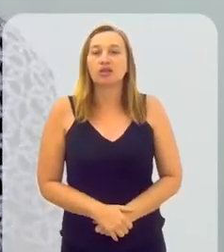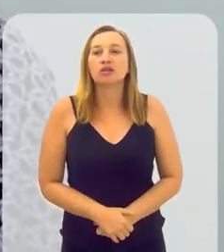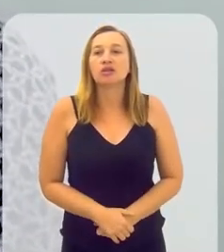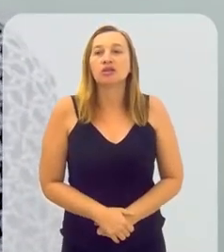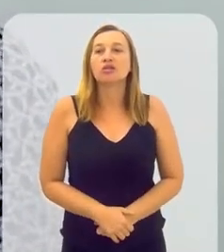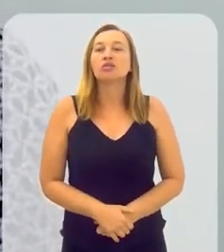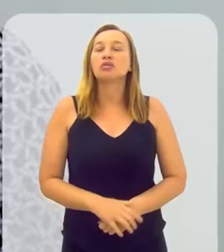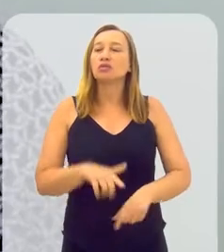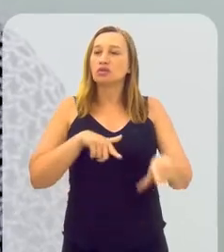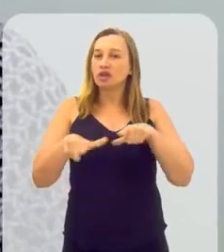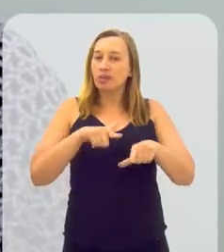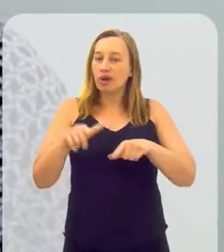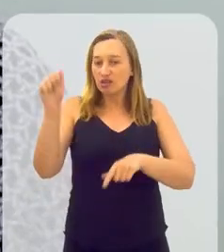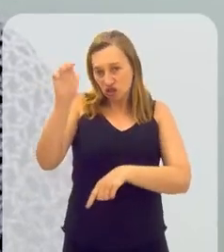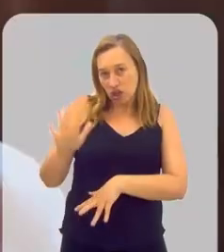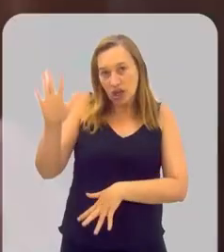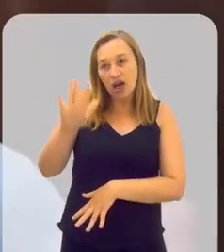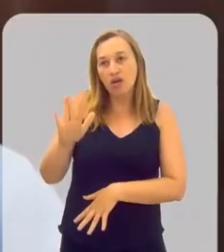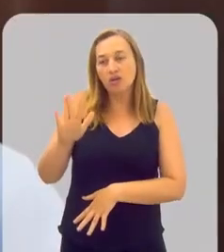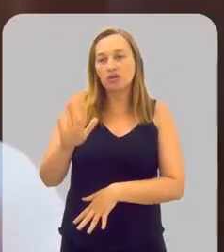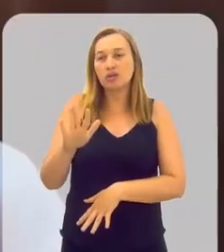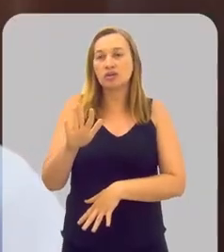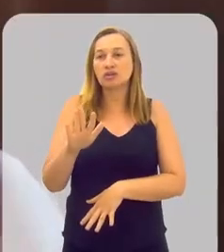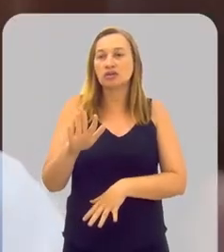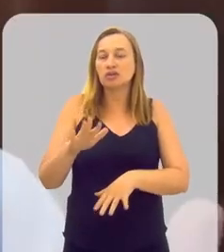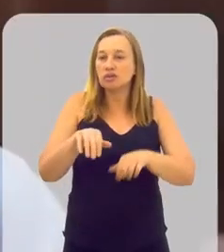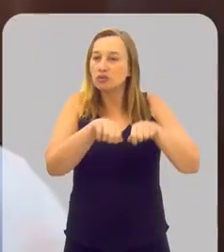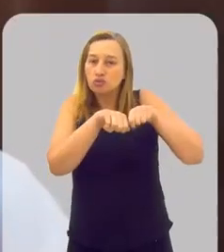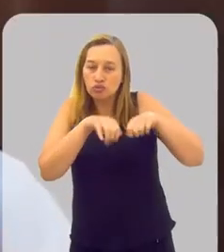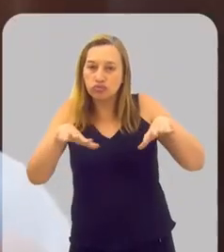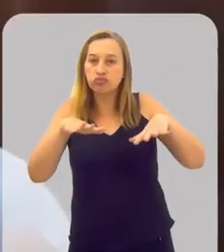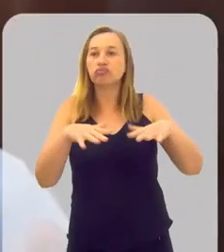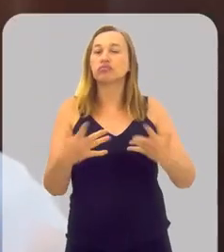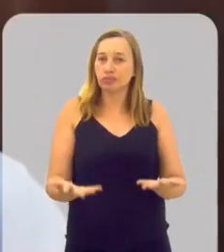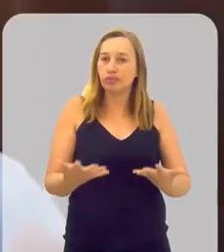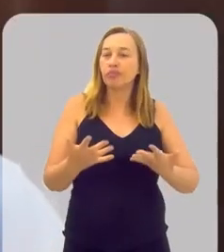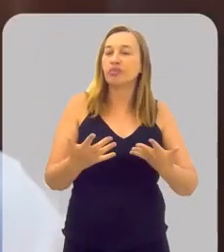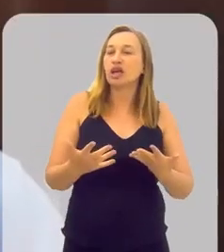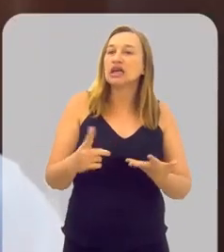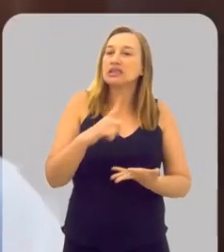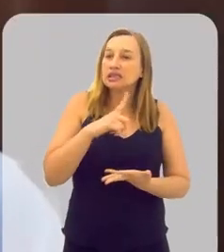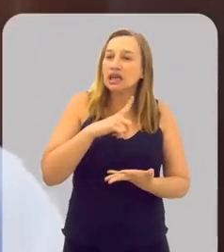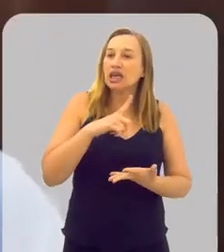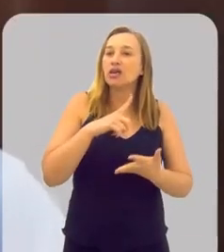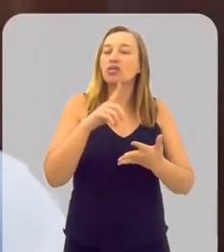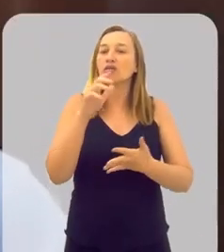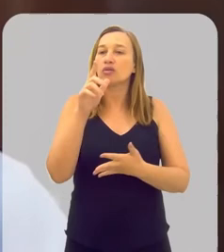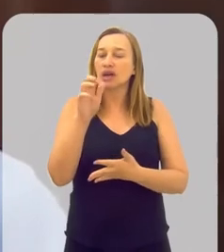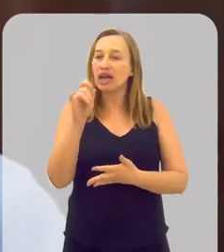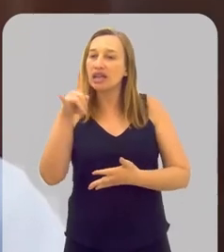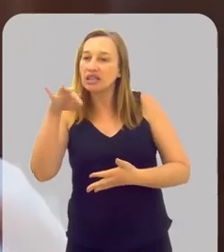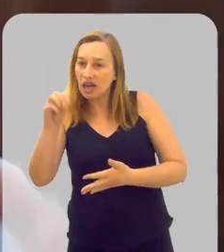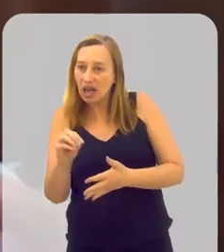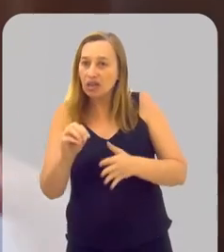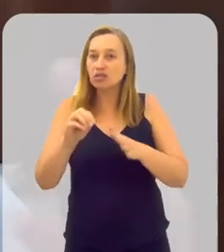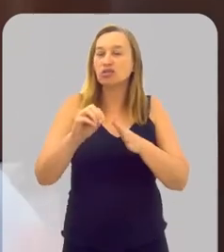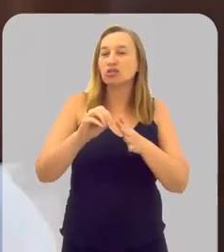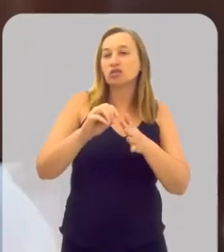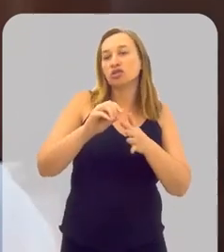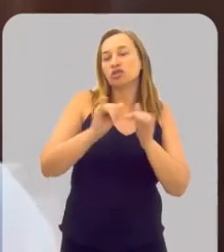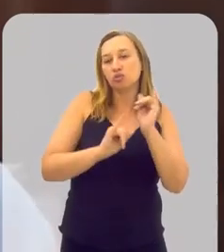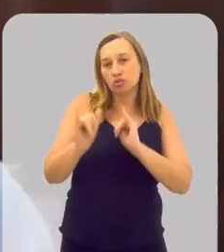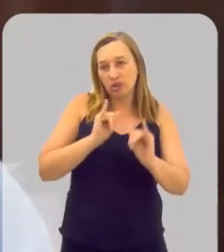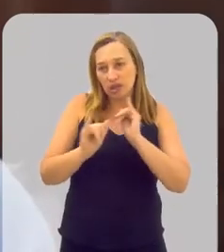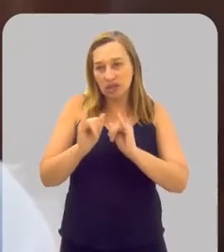diálogo? A nossa atuação como um todo, ela perpassa essa publicação, né? Então, a gente tem